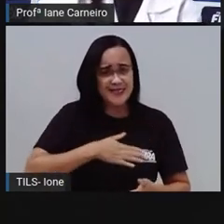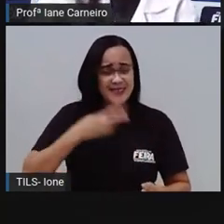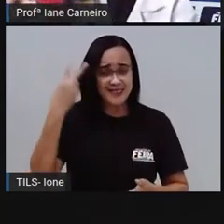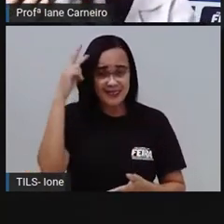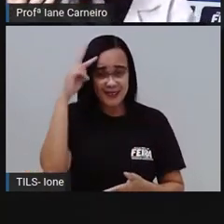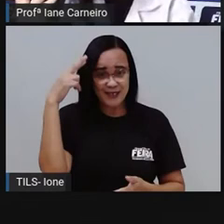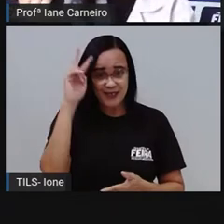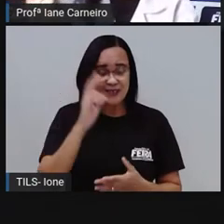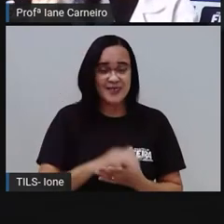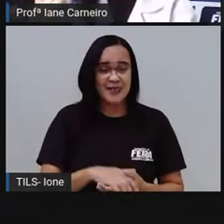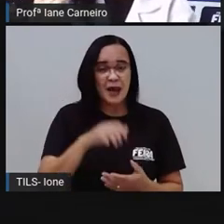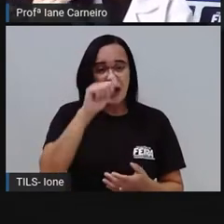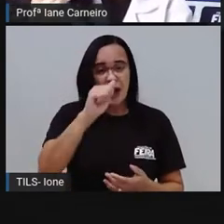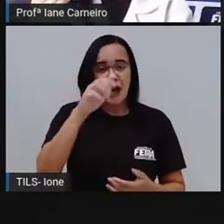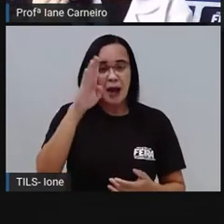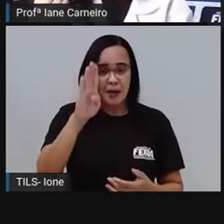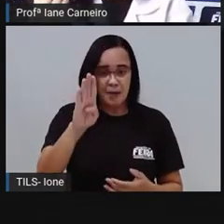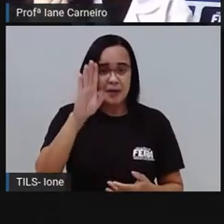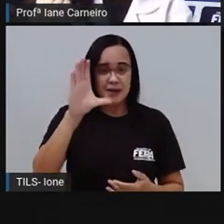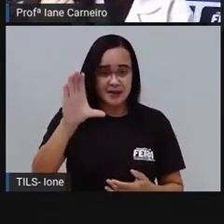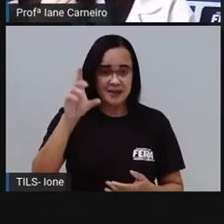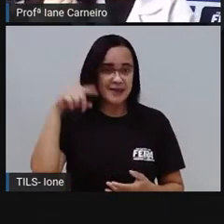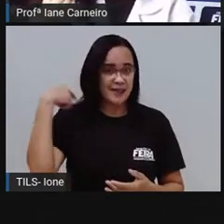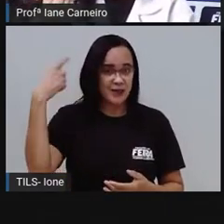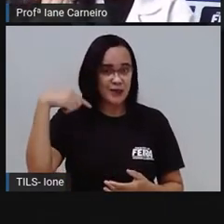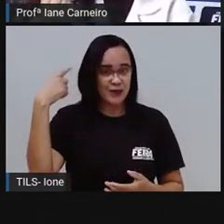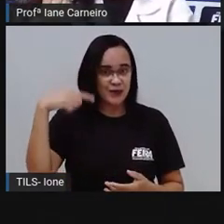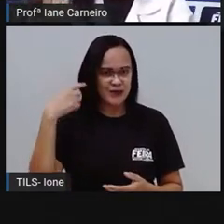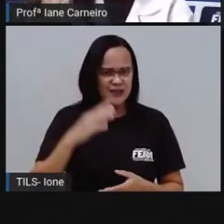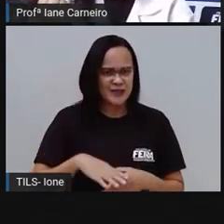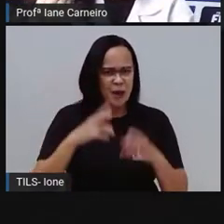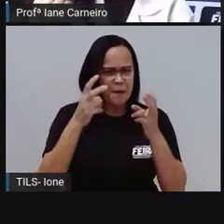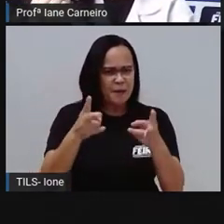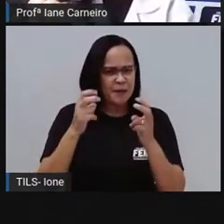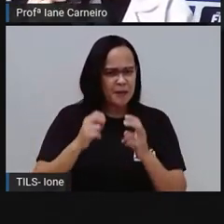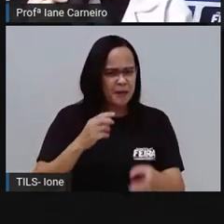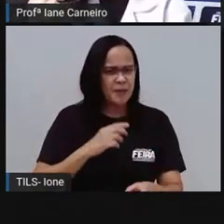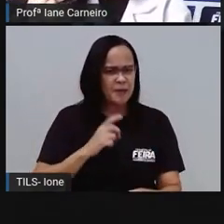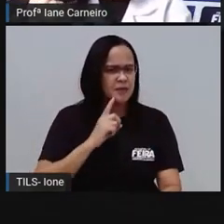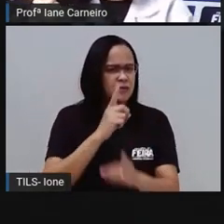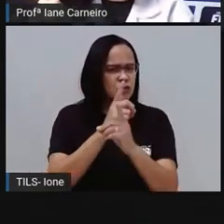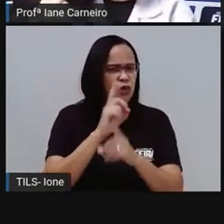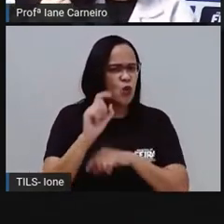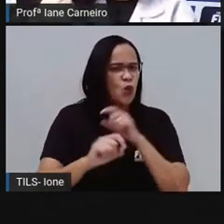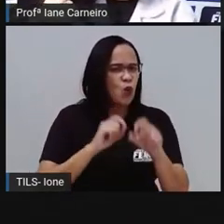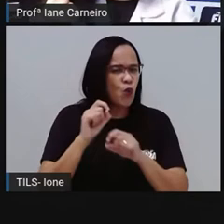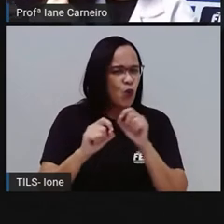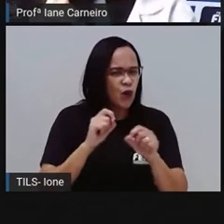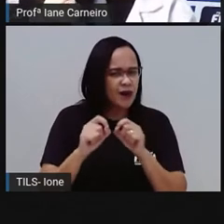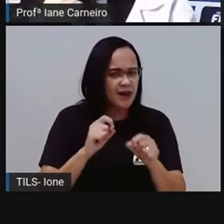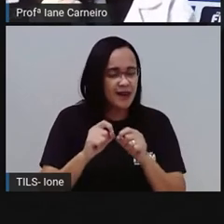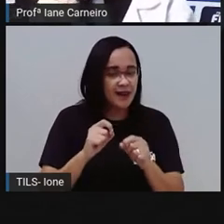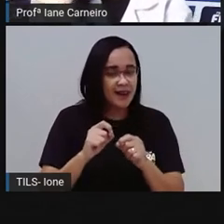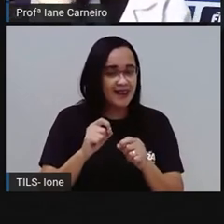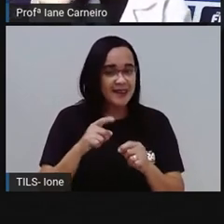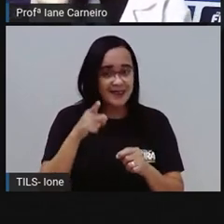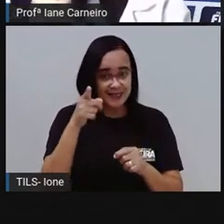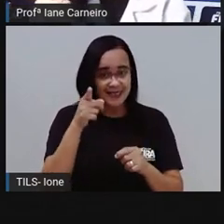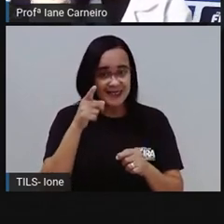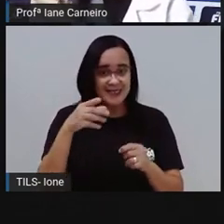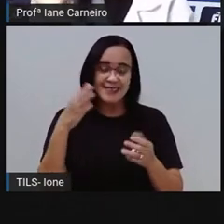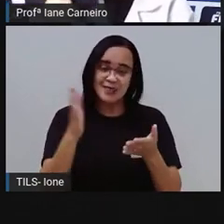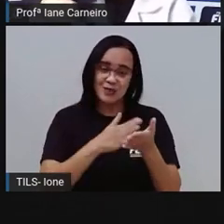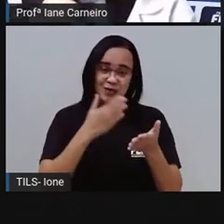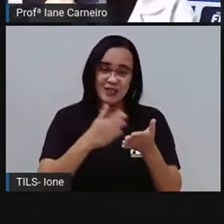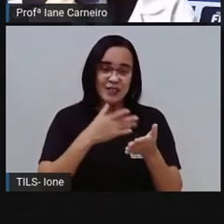ABC doido perceberam, descobriram qual é o segredo, né? Qual é a pegadinha que Ângela Lago